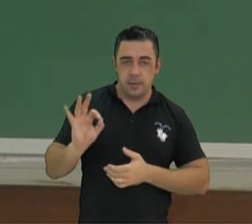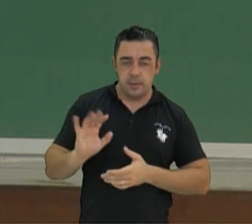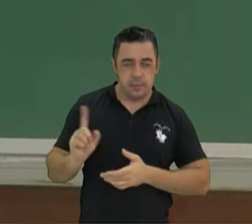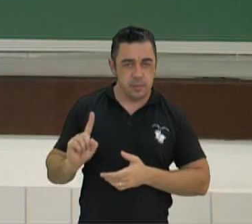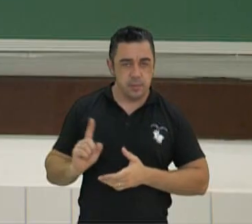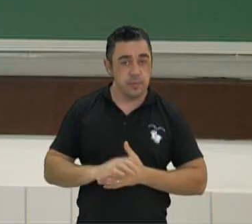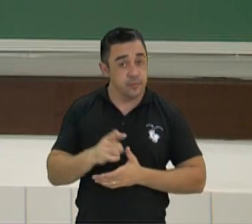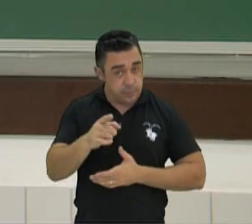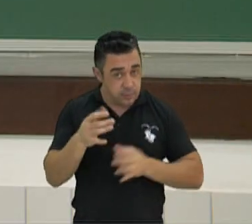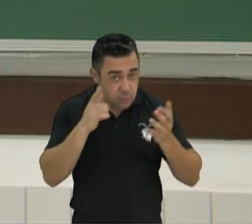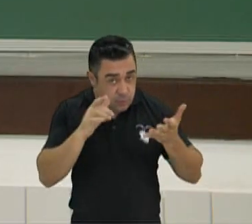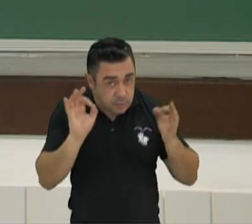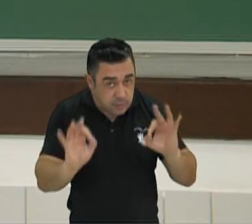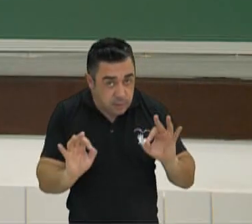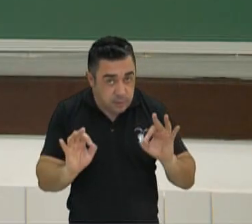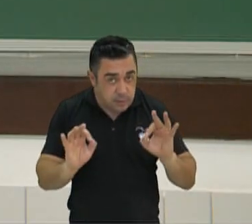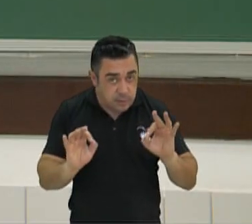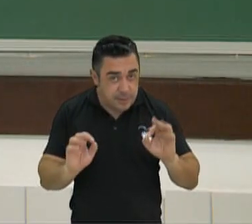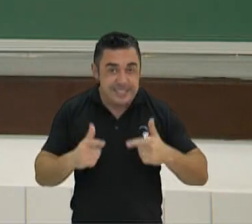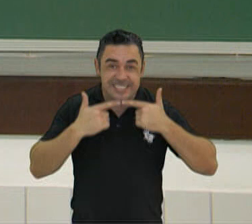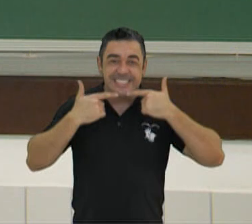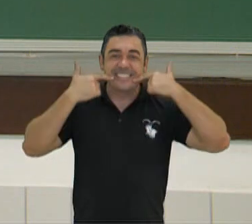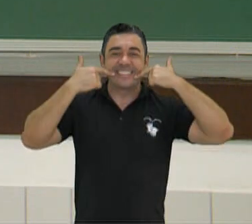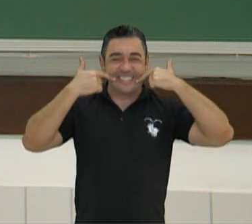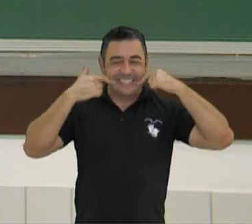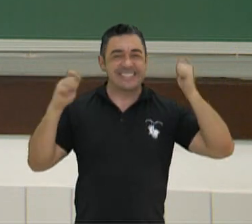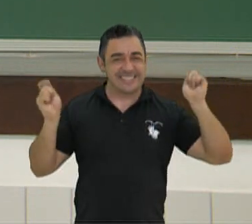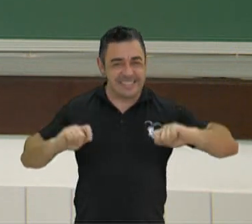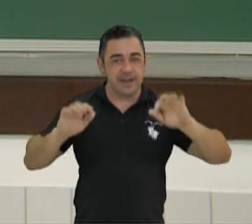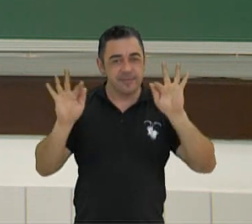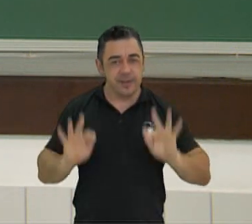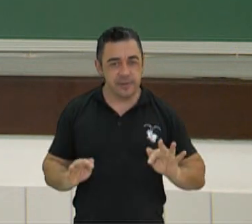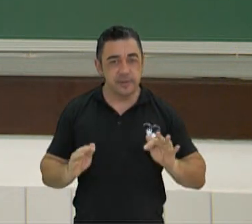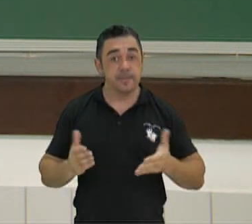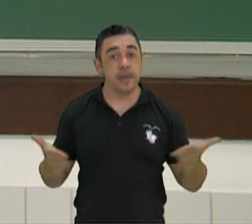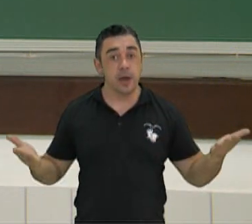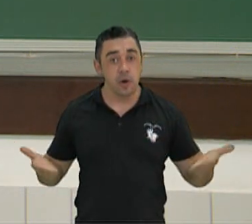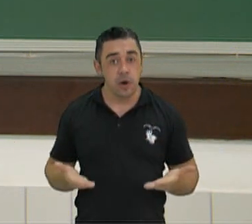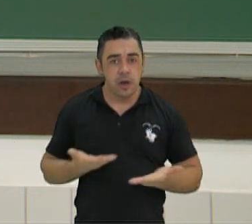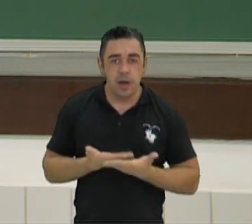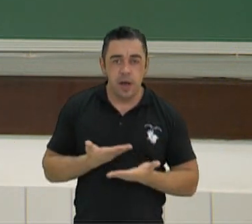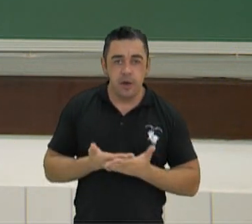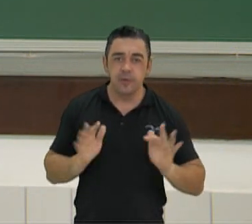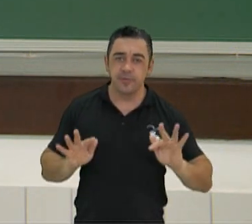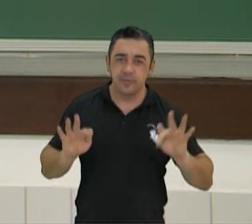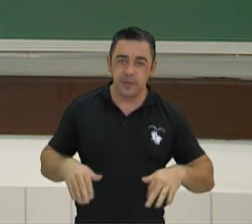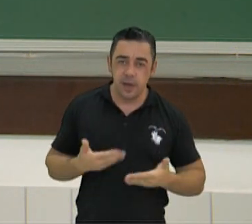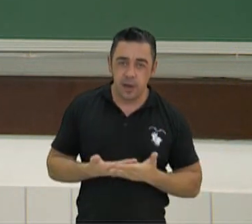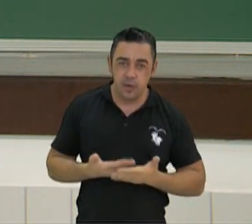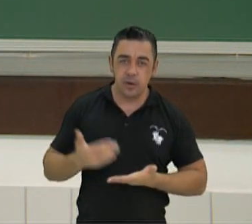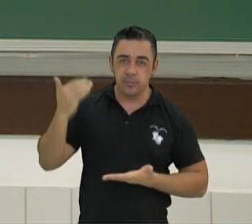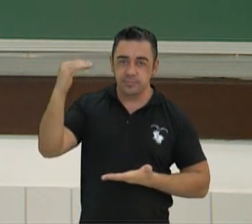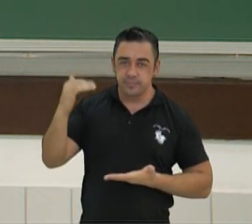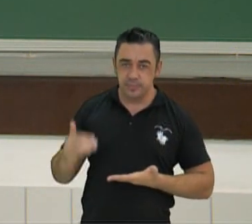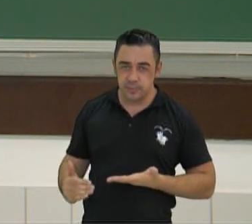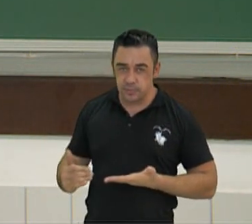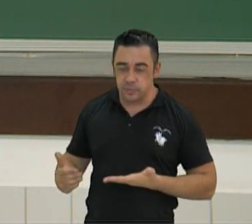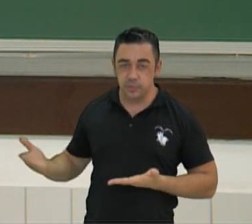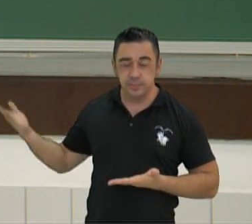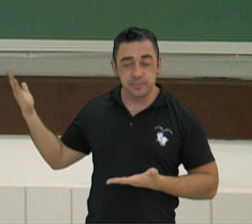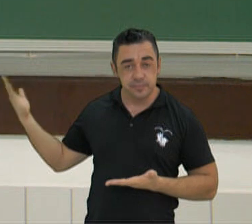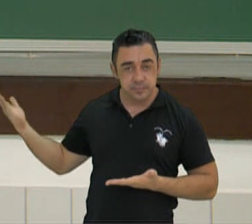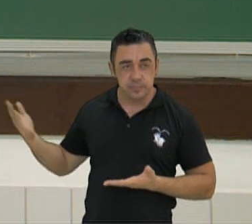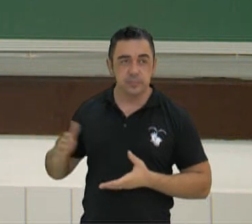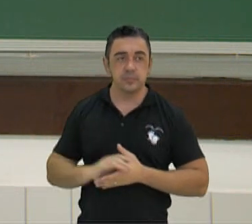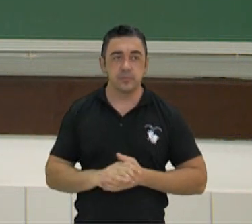Se você acertou, dê um sorriso, fique feliz e nós chegamos ao final da aula de